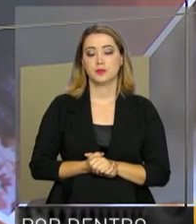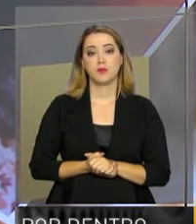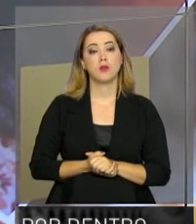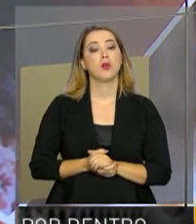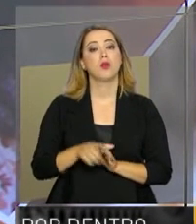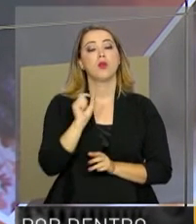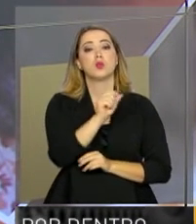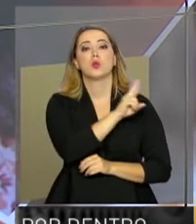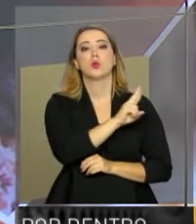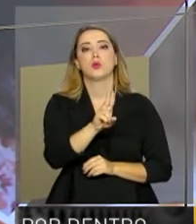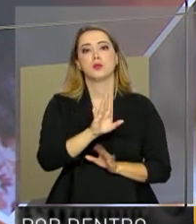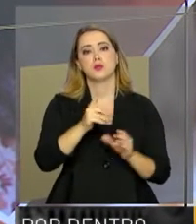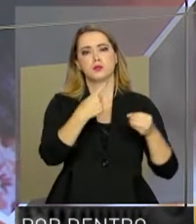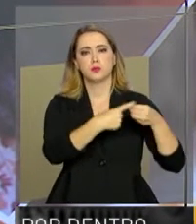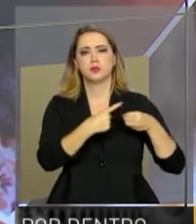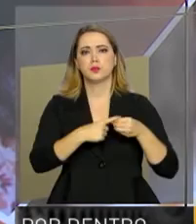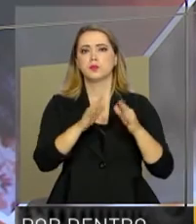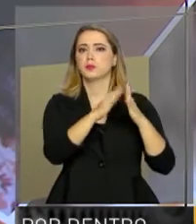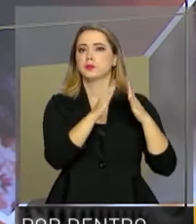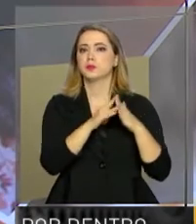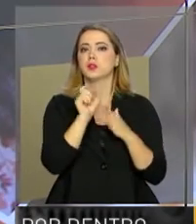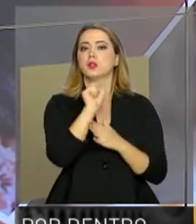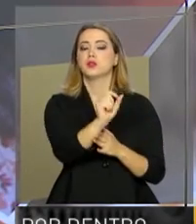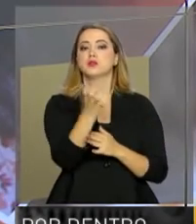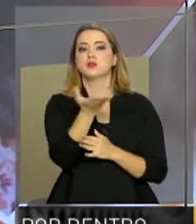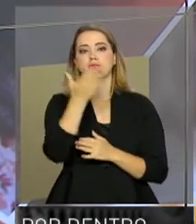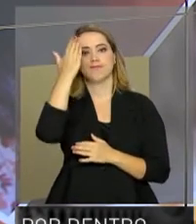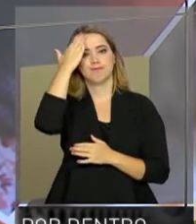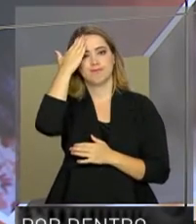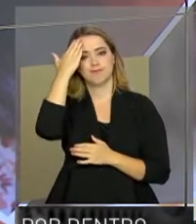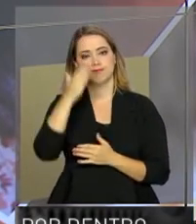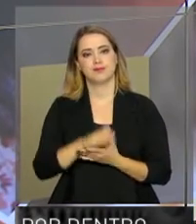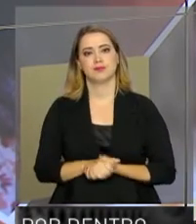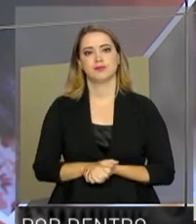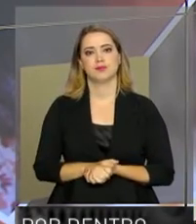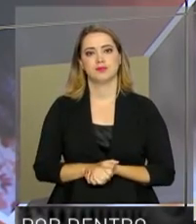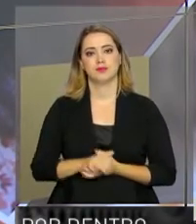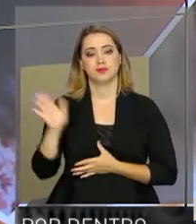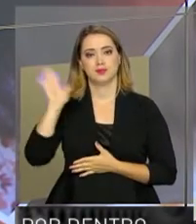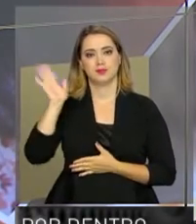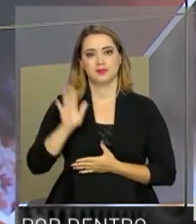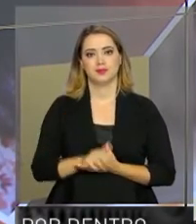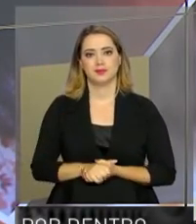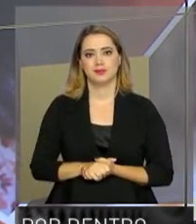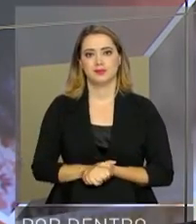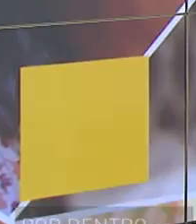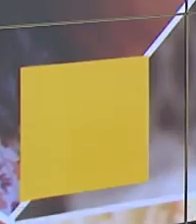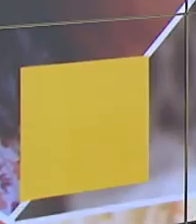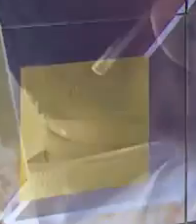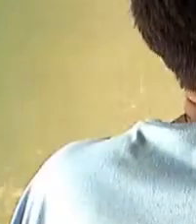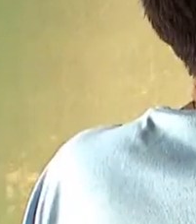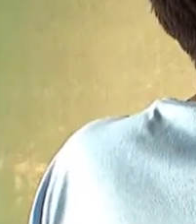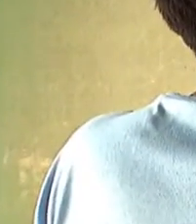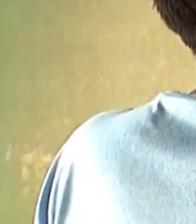pordentrodogoverno@presidencia.gov.br. Informe o seu nome, a cidade onde você mora e o que você gostaria de saber. Até a próxima!